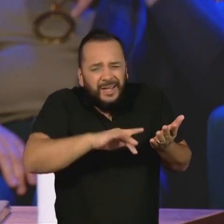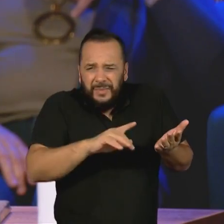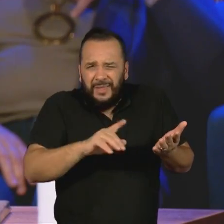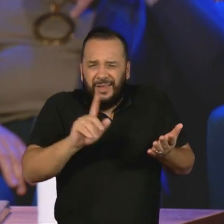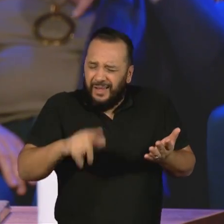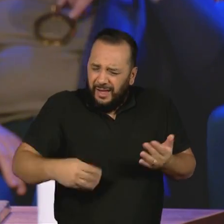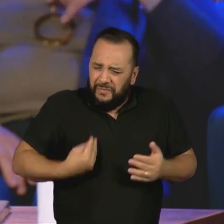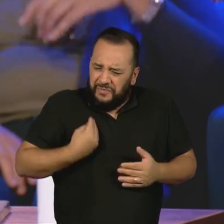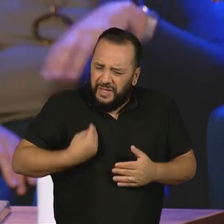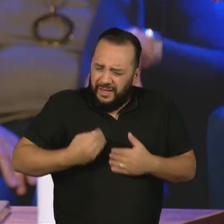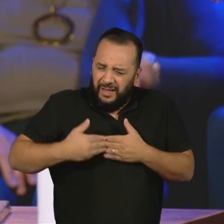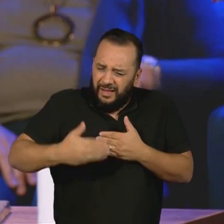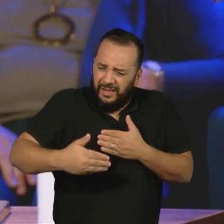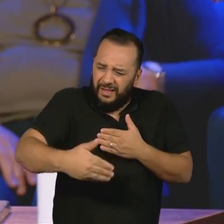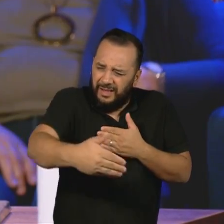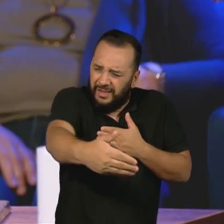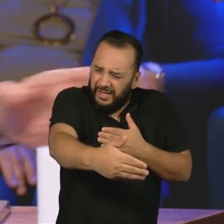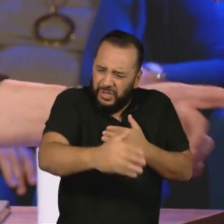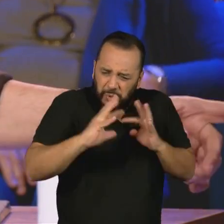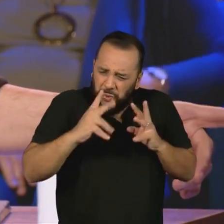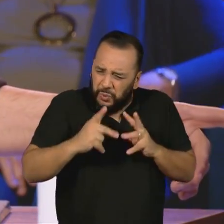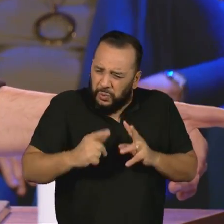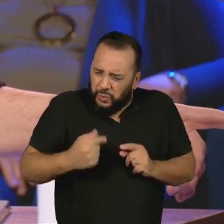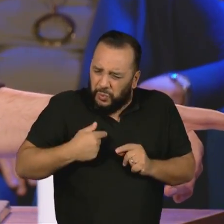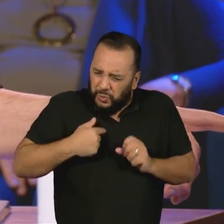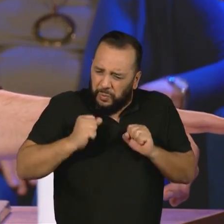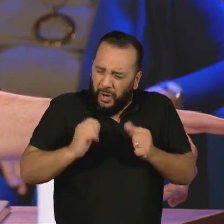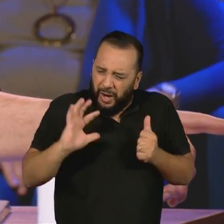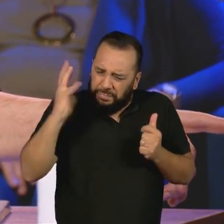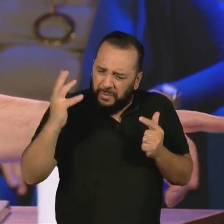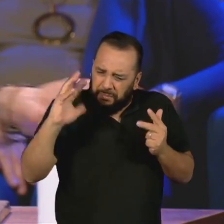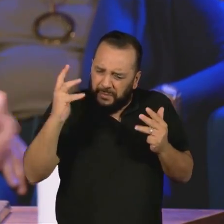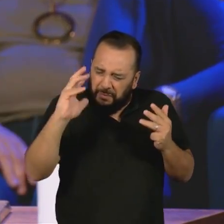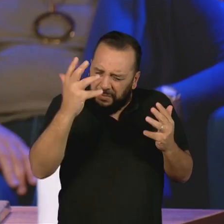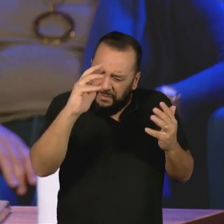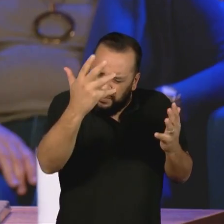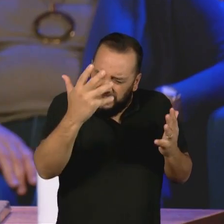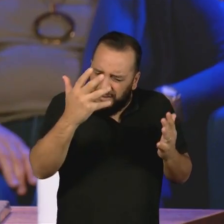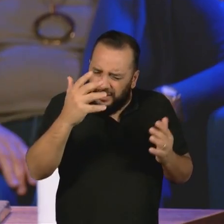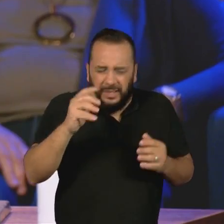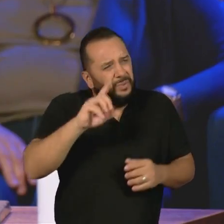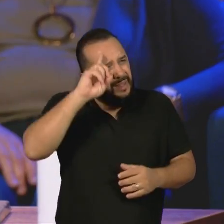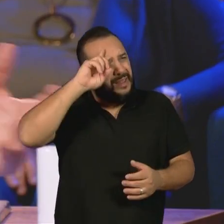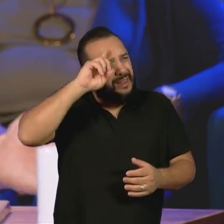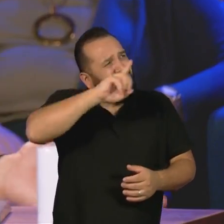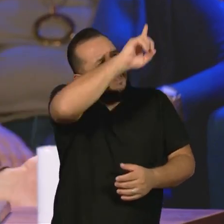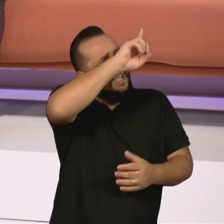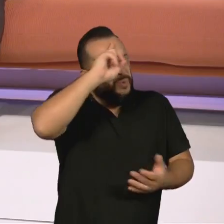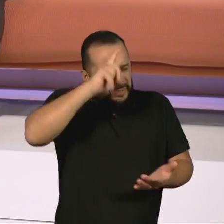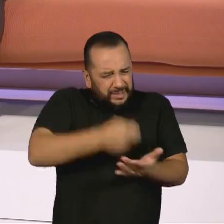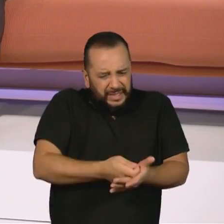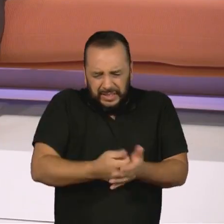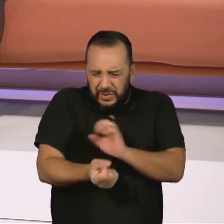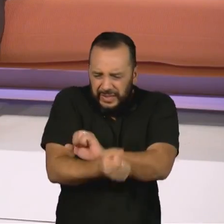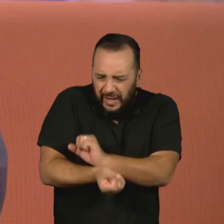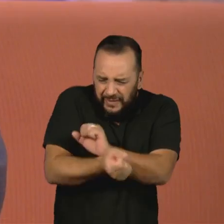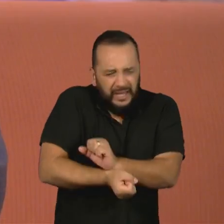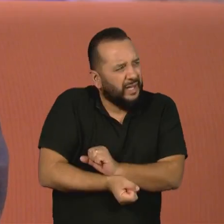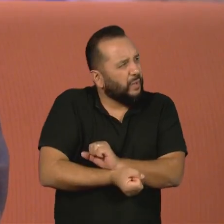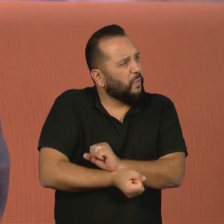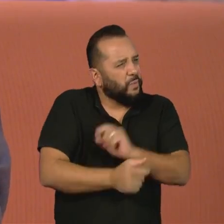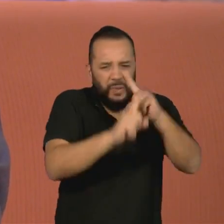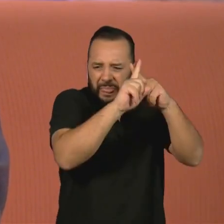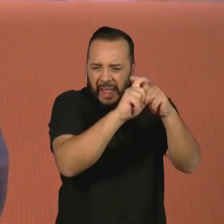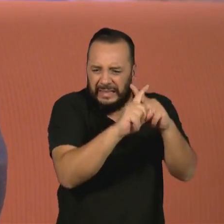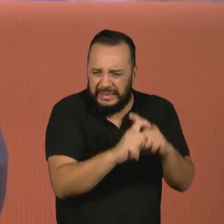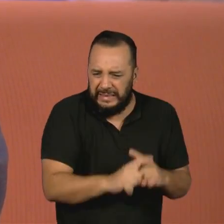se é tudo marcado por Deus, então a escravidão foi decidida por Deus, o nazismo foi decidido por Deus, e o homem, se ele não tem que responder